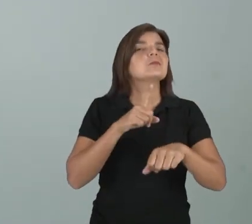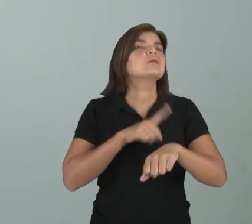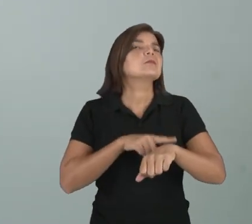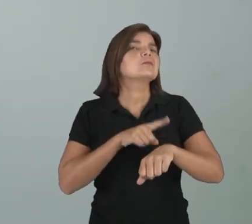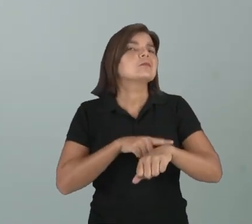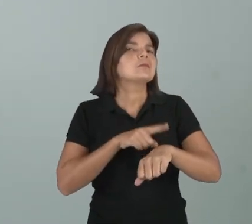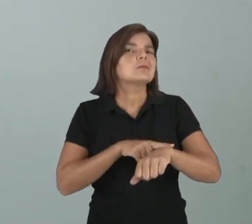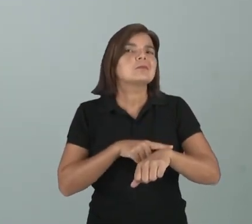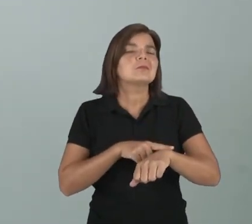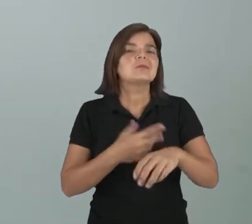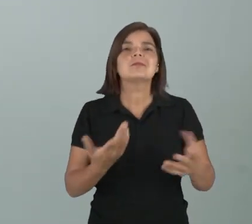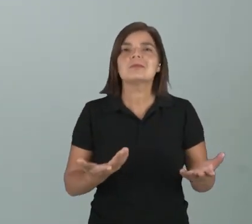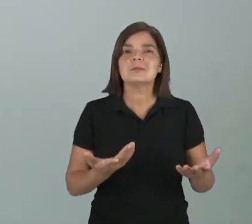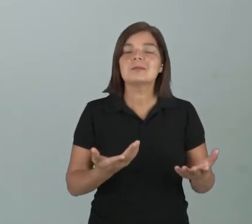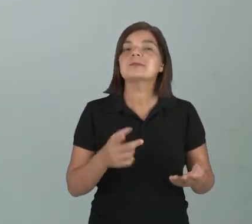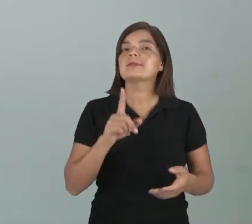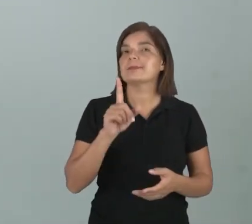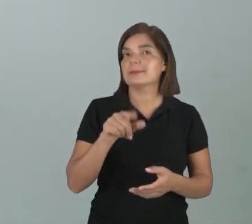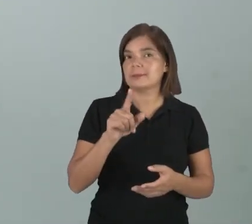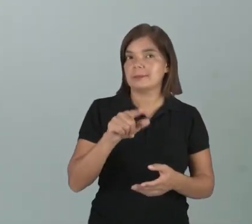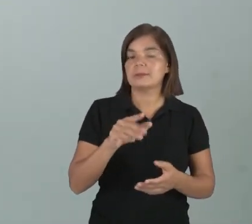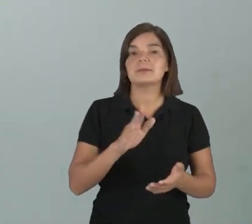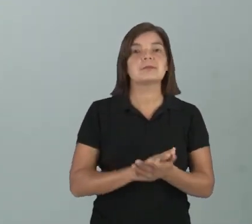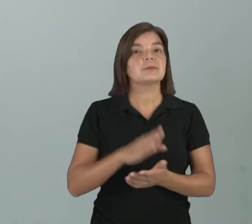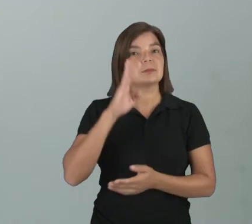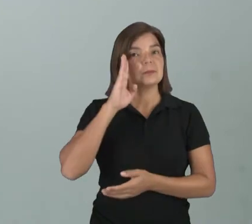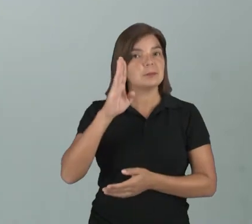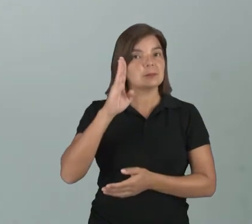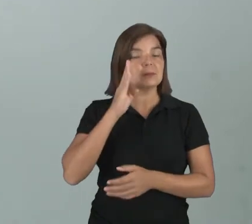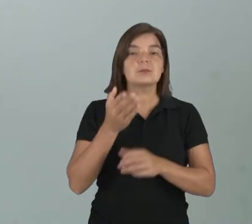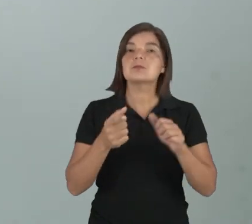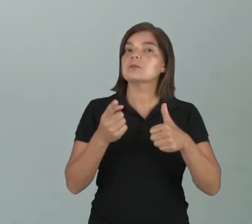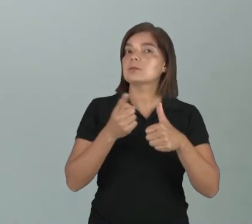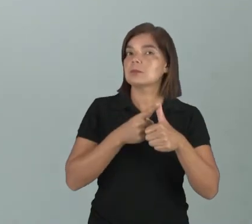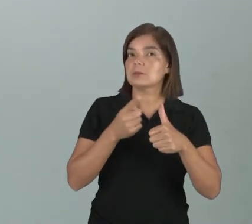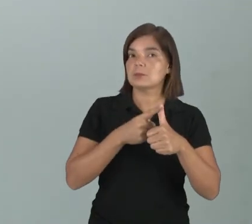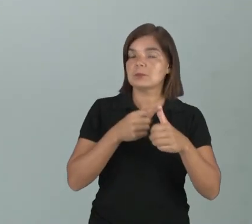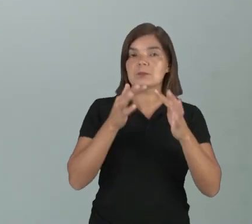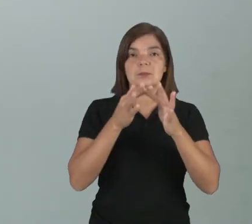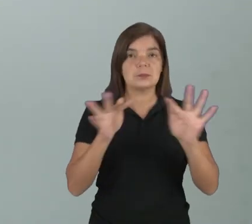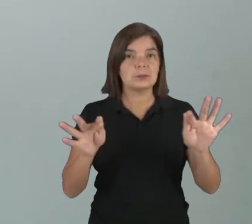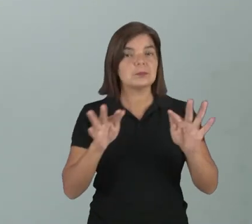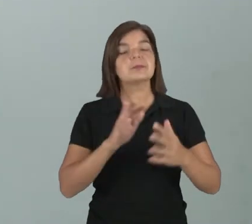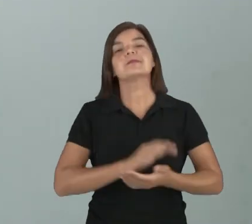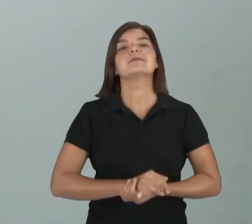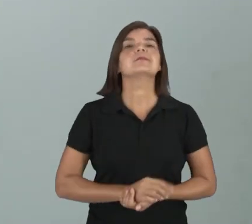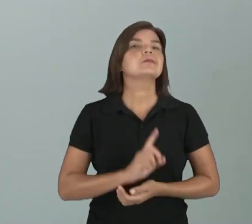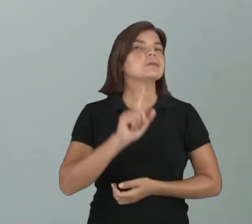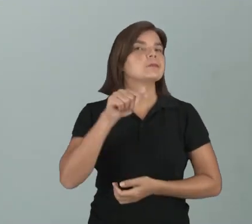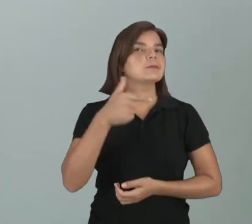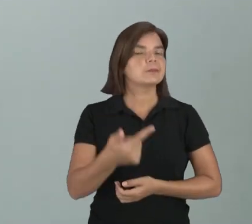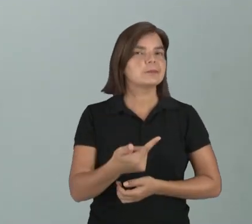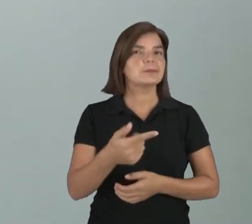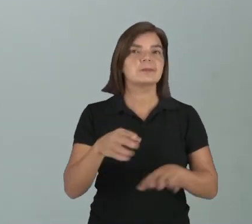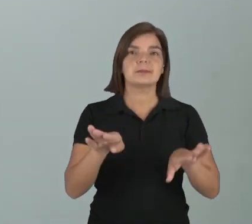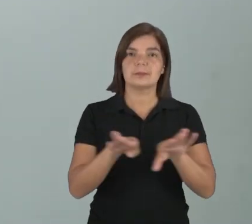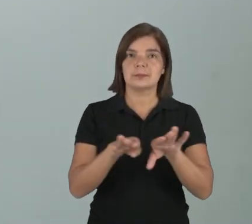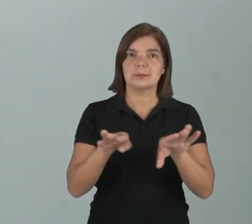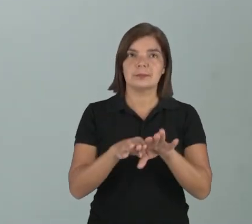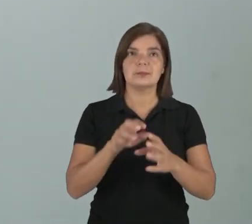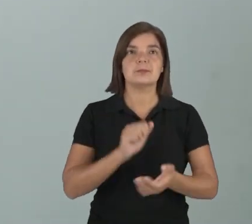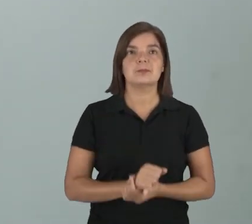quanto tempo. São as prioridades para vir na frente da frase. Depois nós colocamos